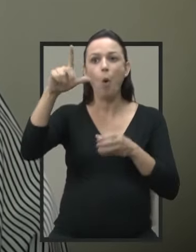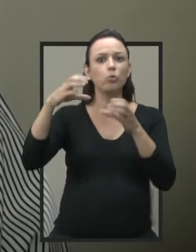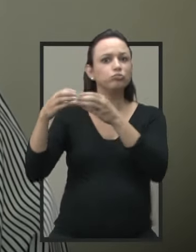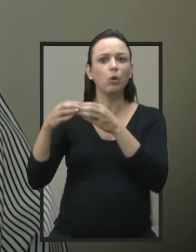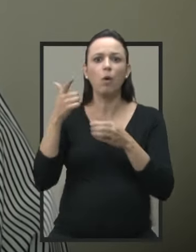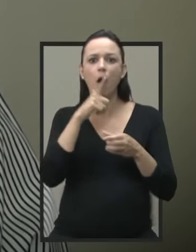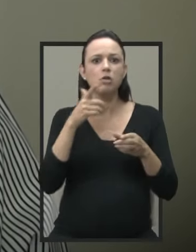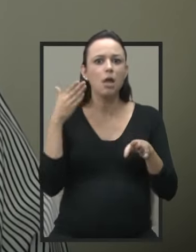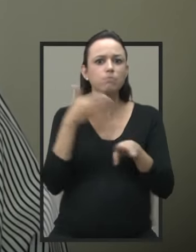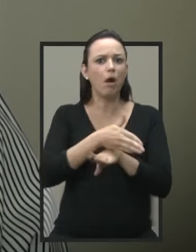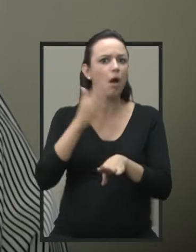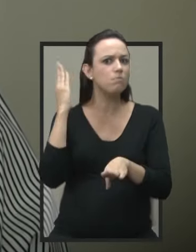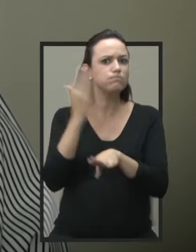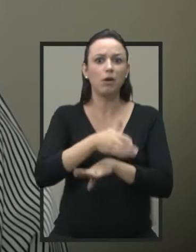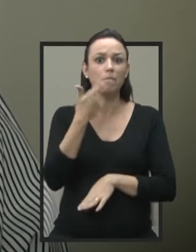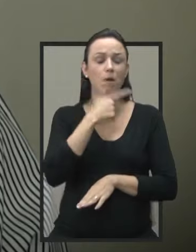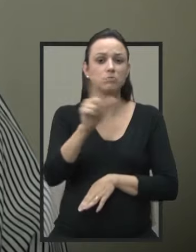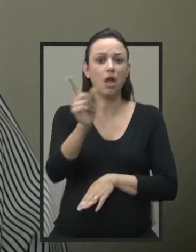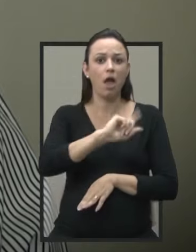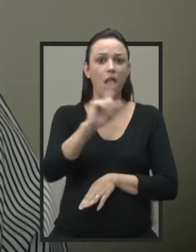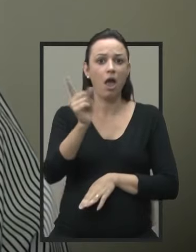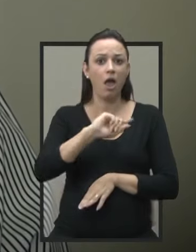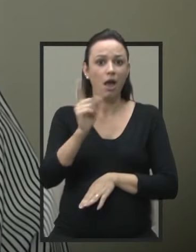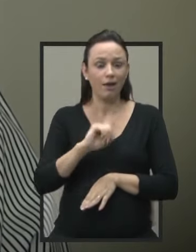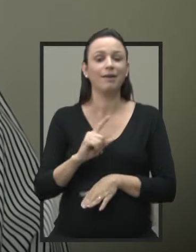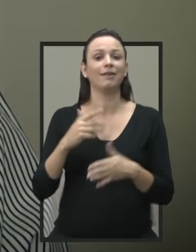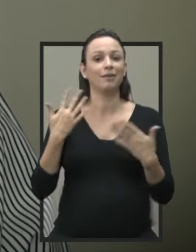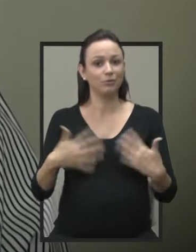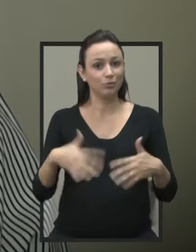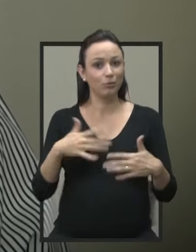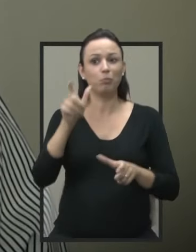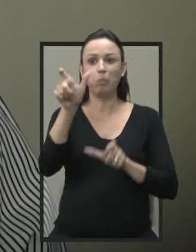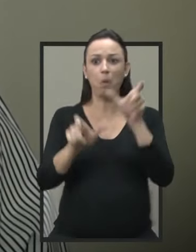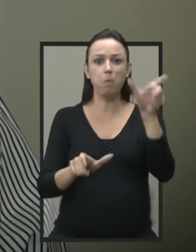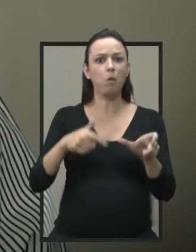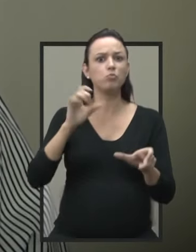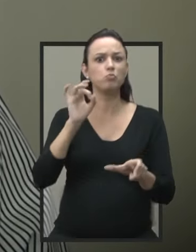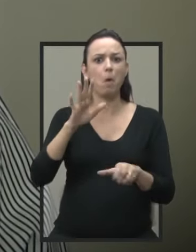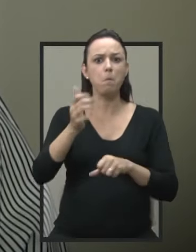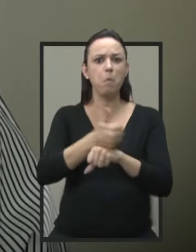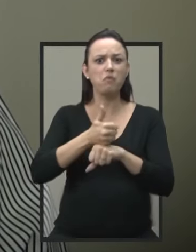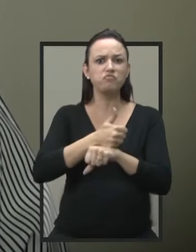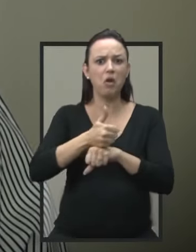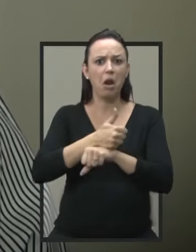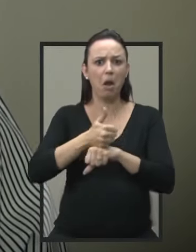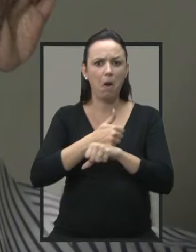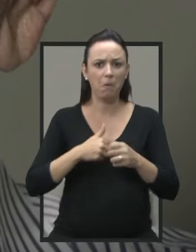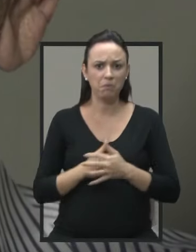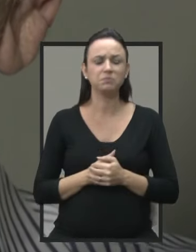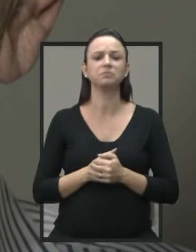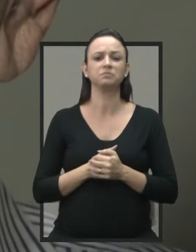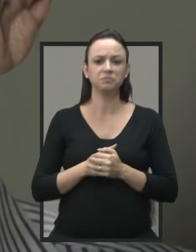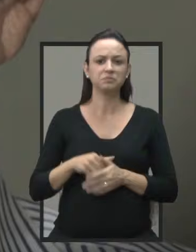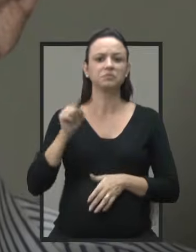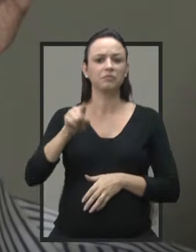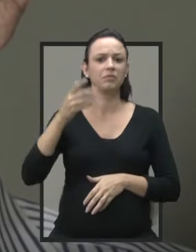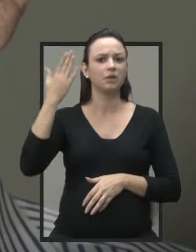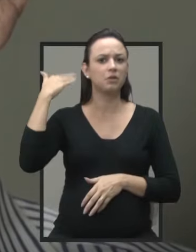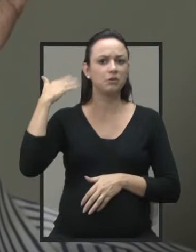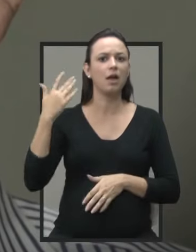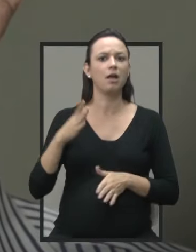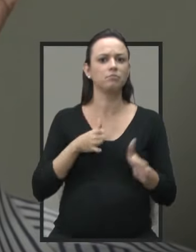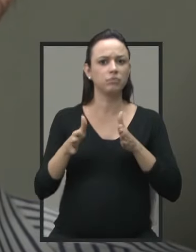apertado na primeira fase que o 15 teve na mão dele, na primeira divisão de profissionais. Naquela época ainda